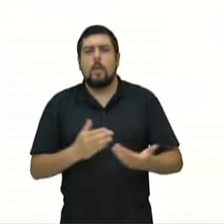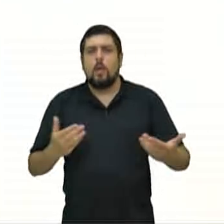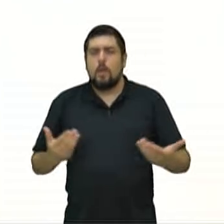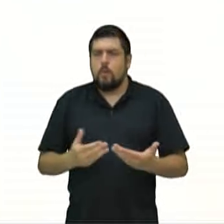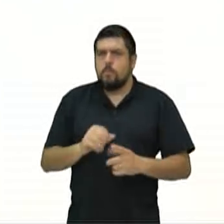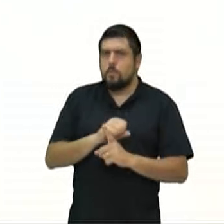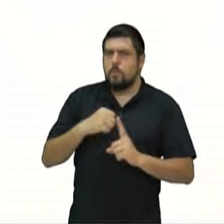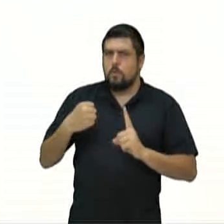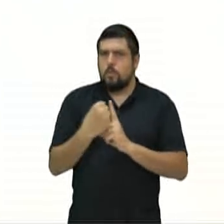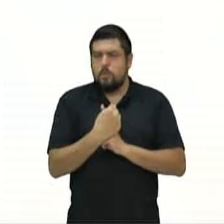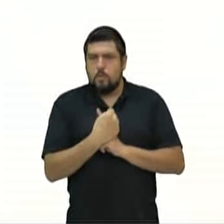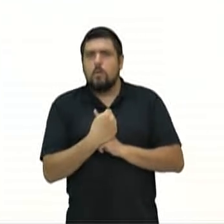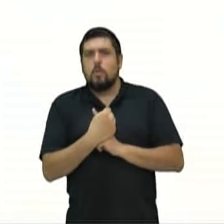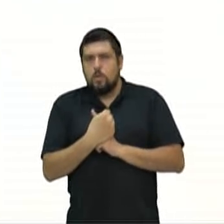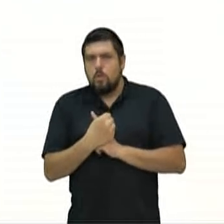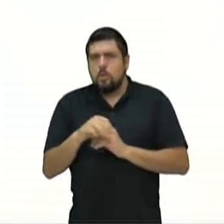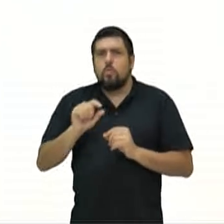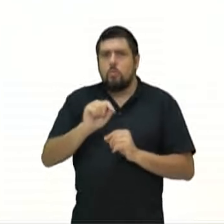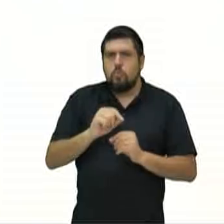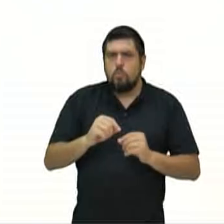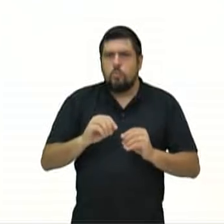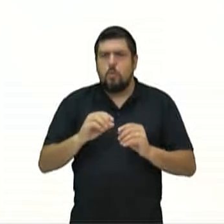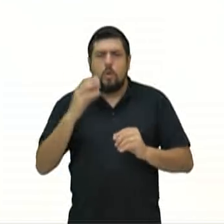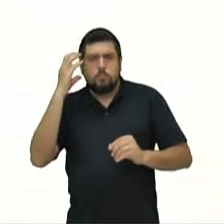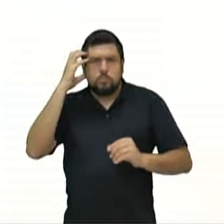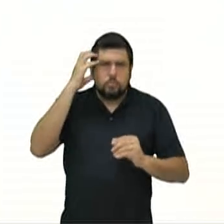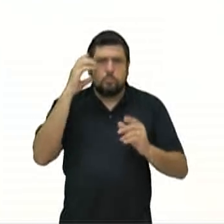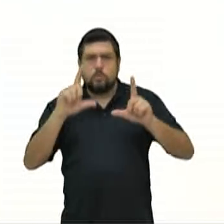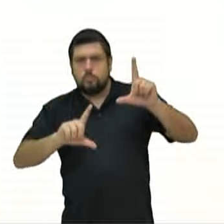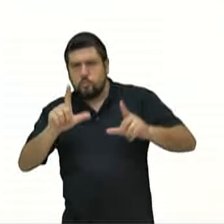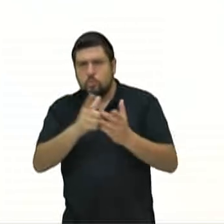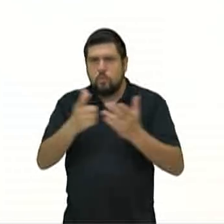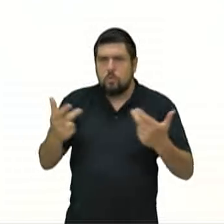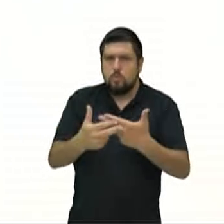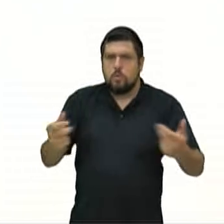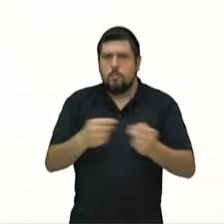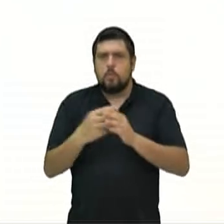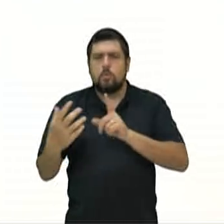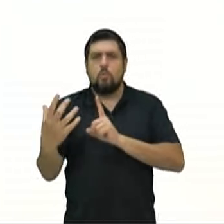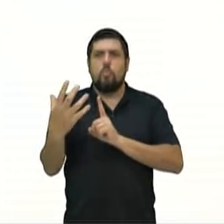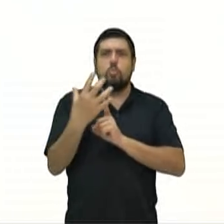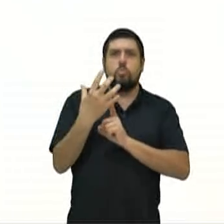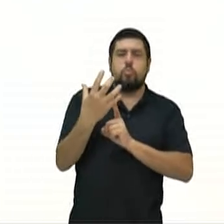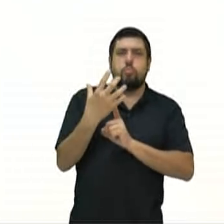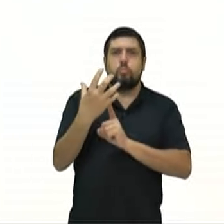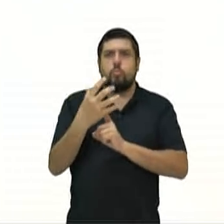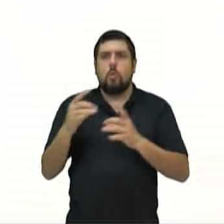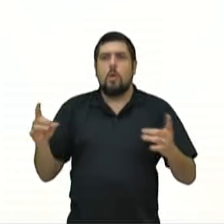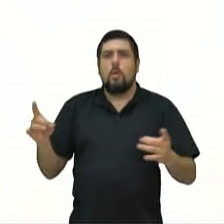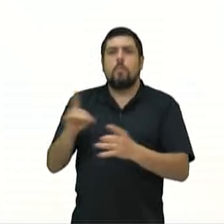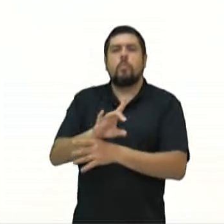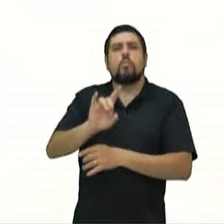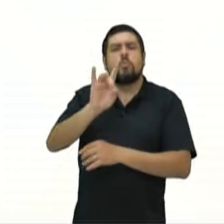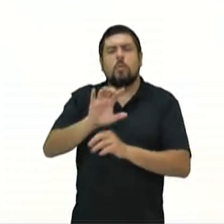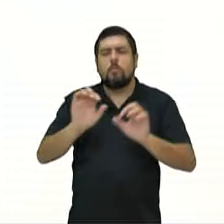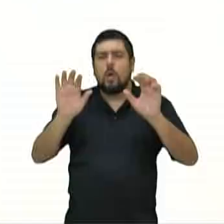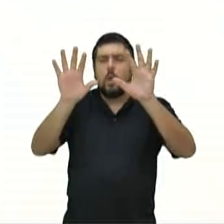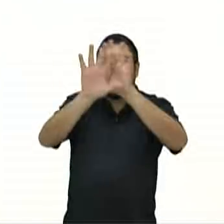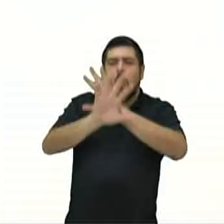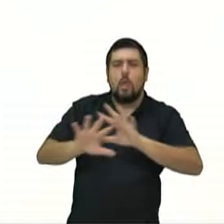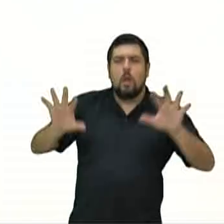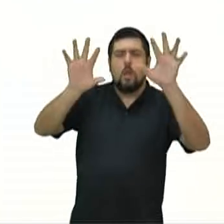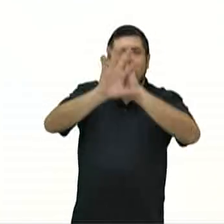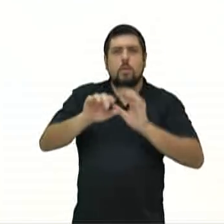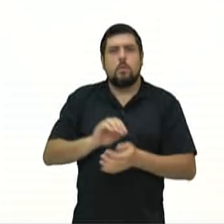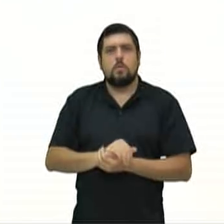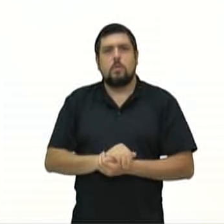sociedade profundamente influenciada pela mídia de massa, que divulga informações prontas e superficiais, né? O